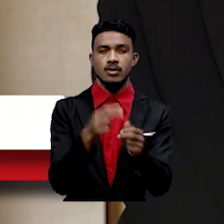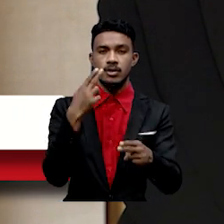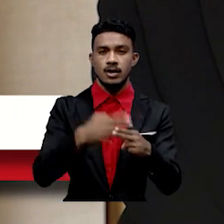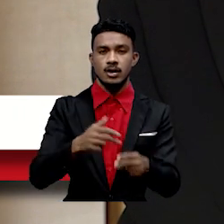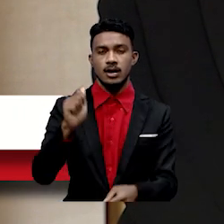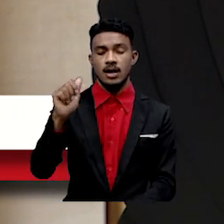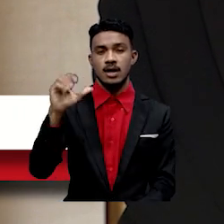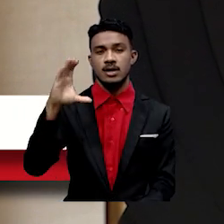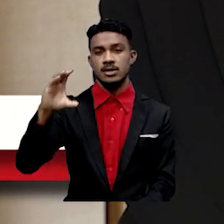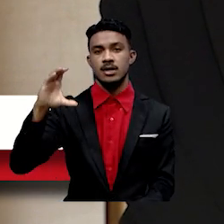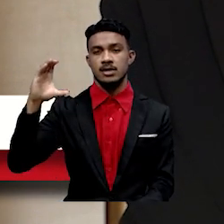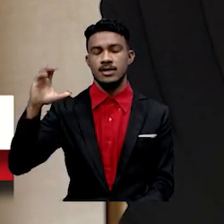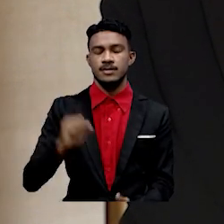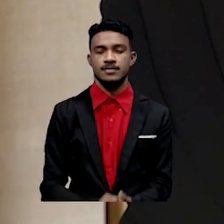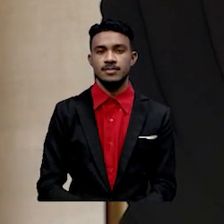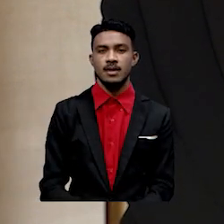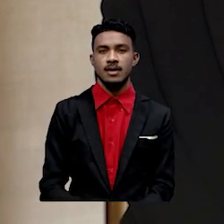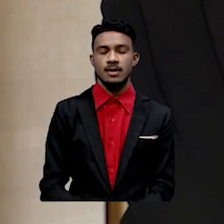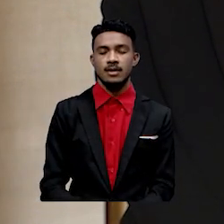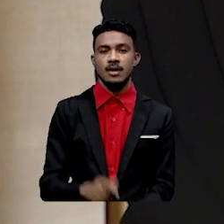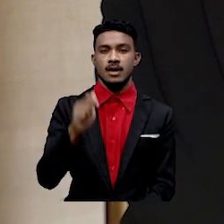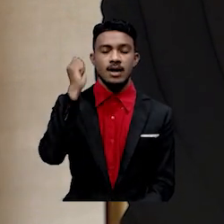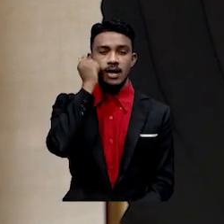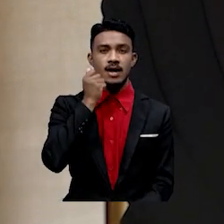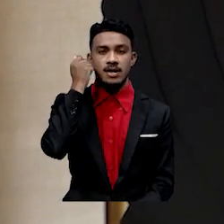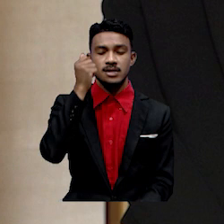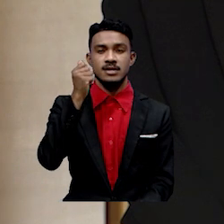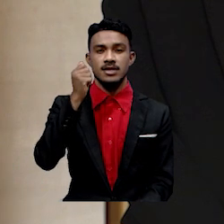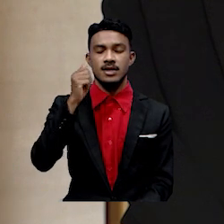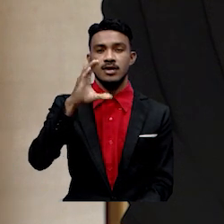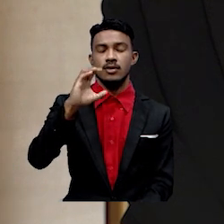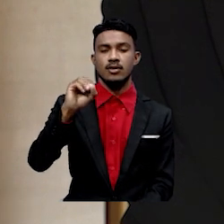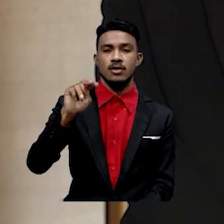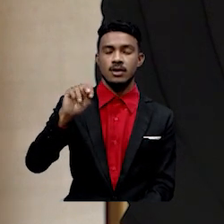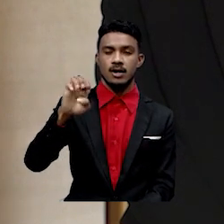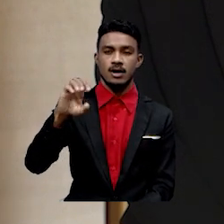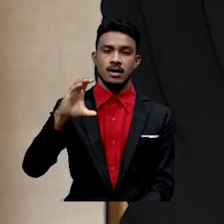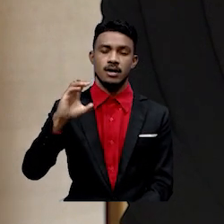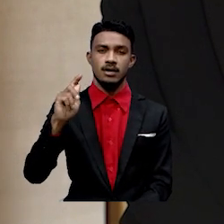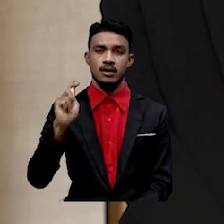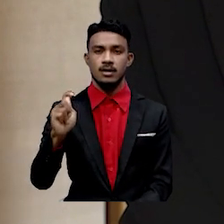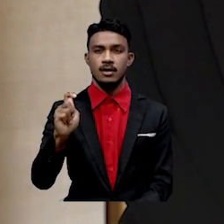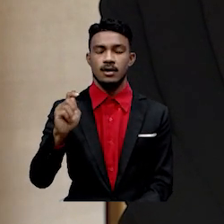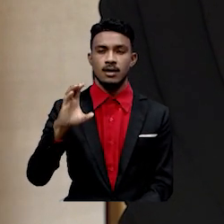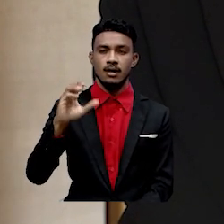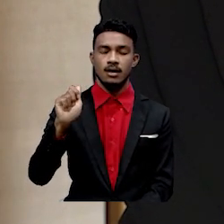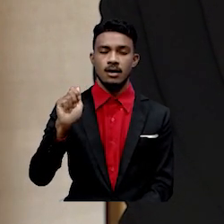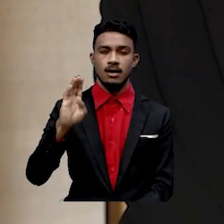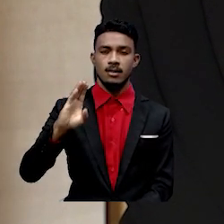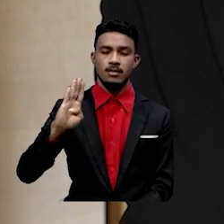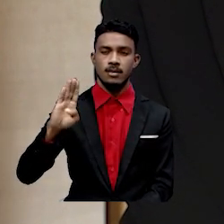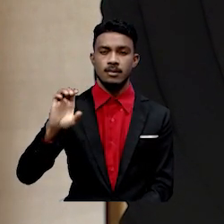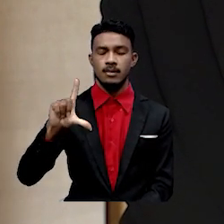ACC, Asia Connect Cable. ACC é cable phone, ou